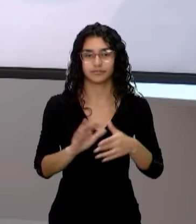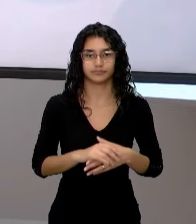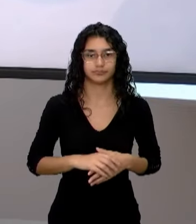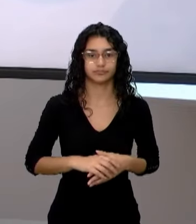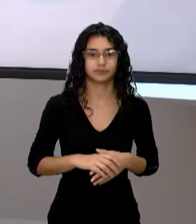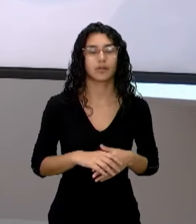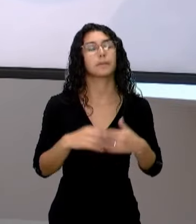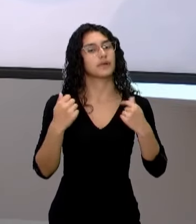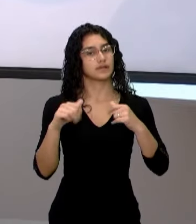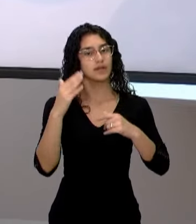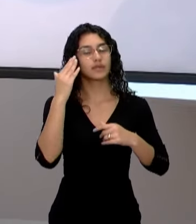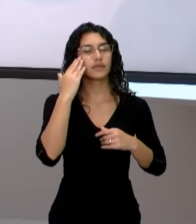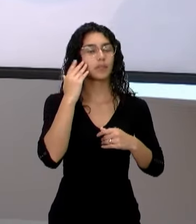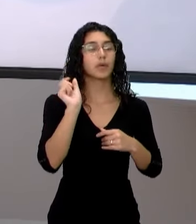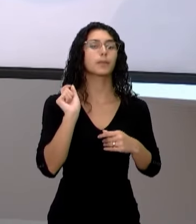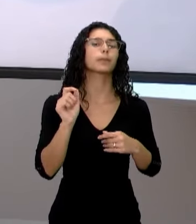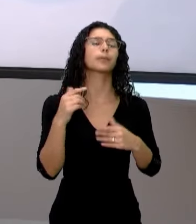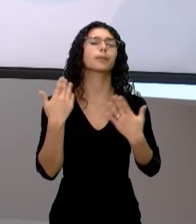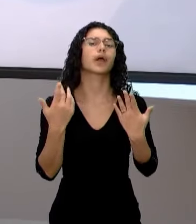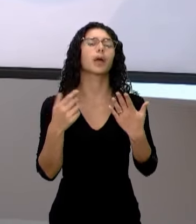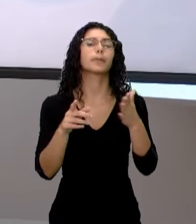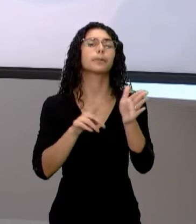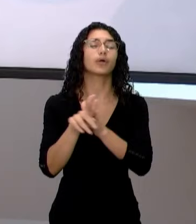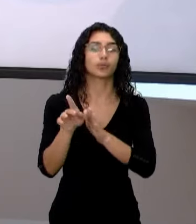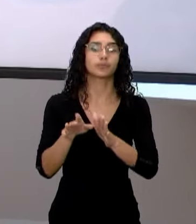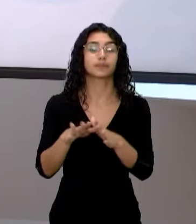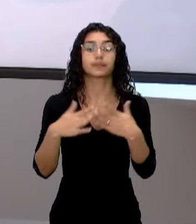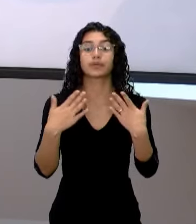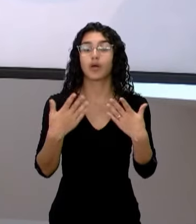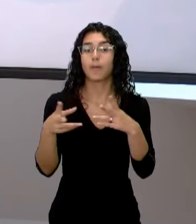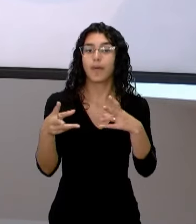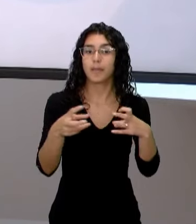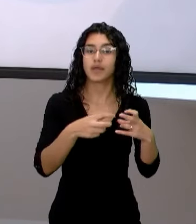eles precisam saber do que se trata a questão. Então a gente já percebe